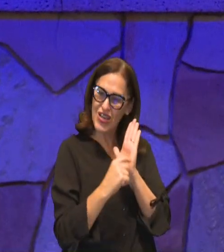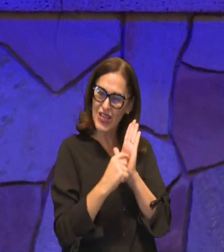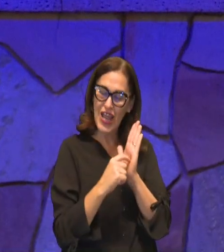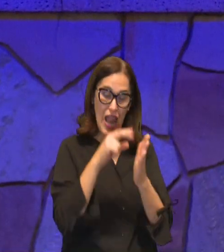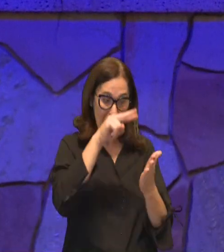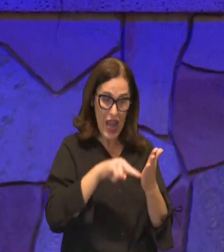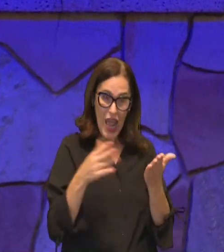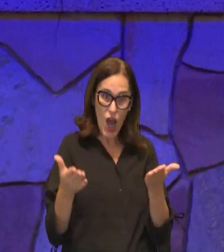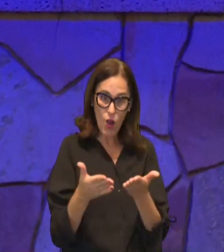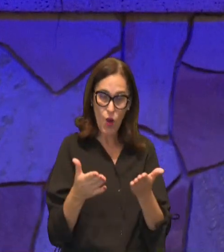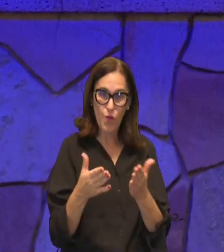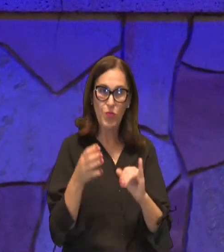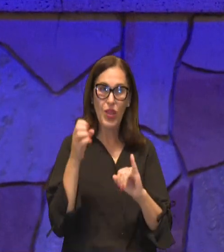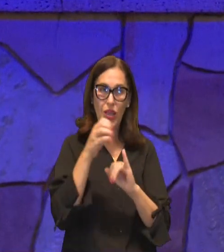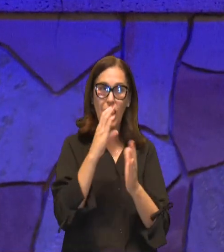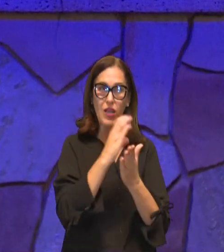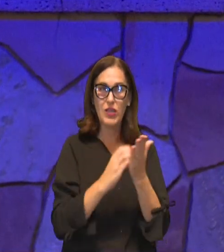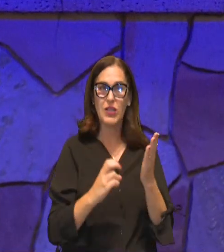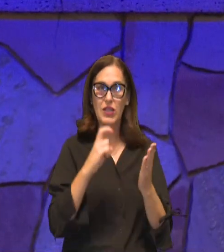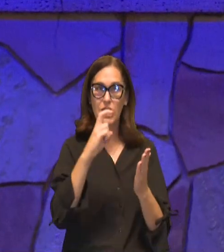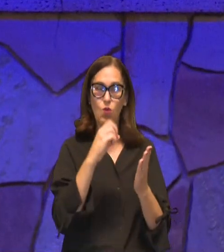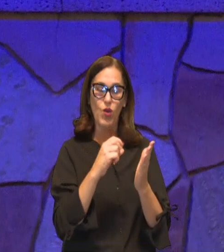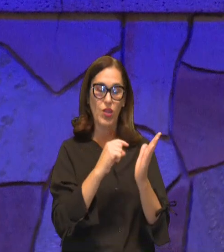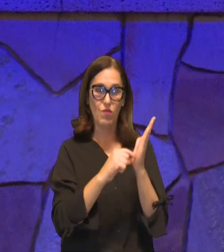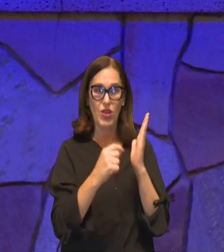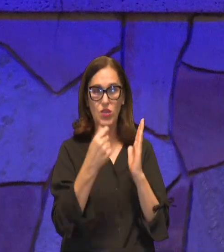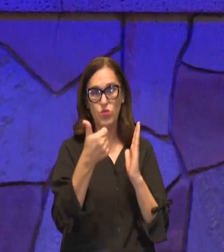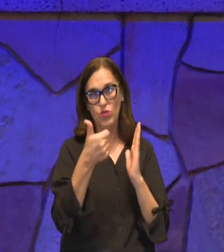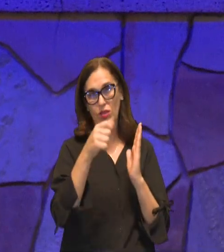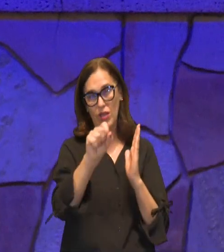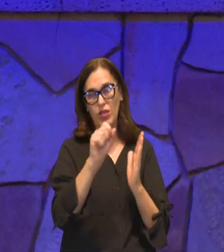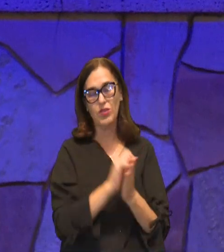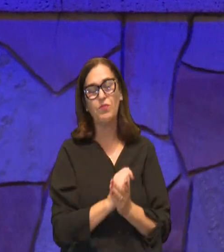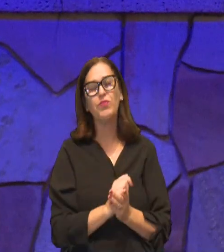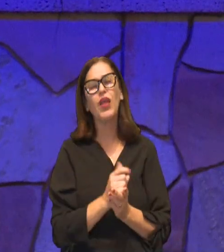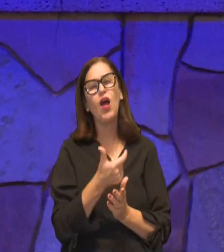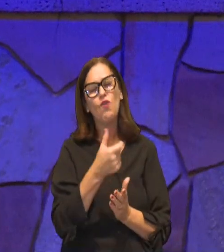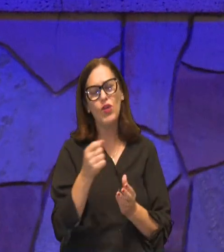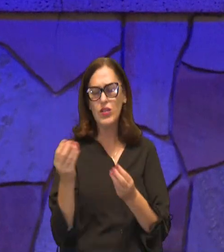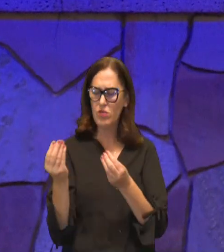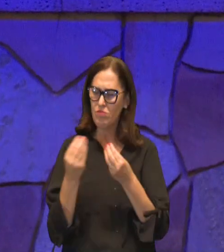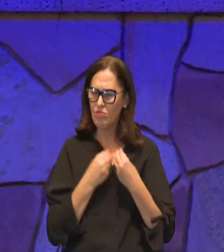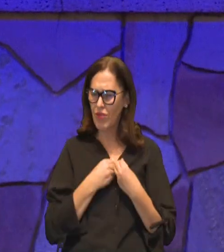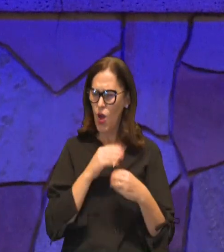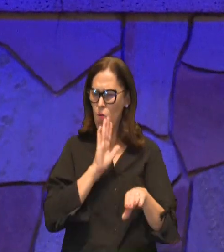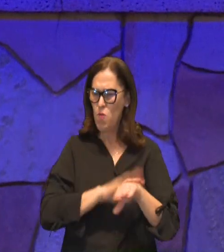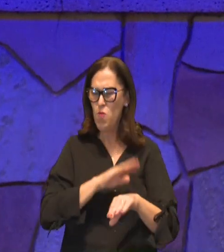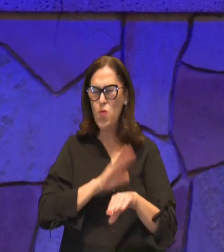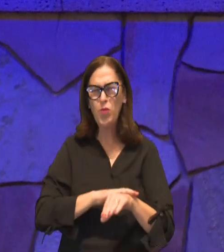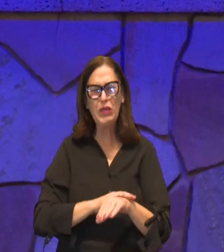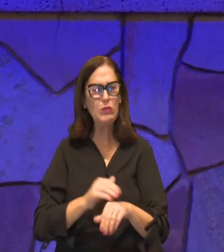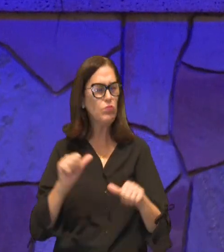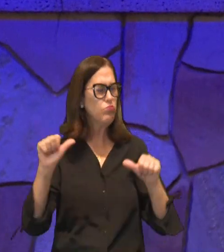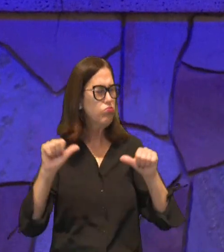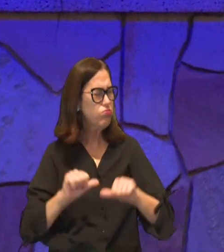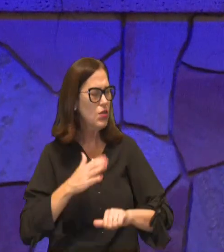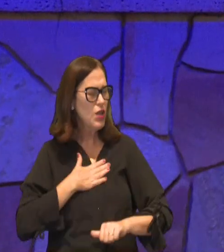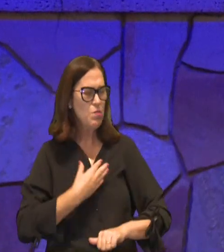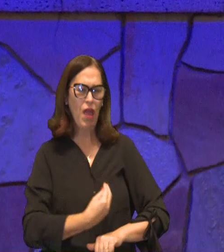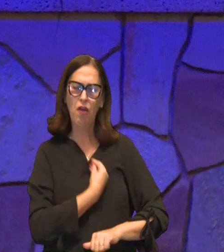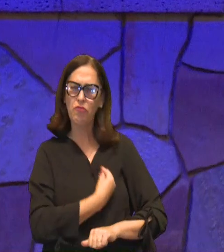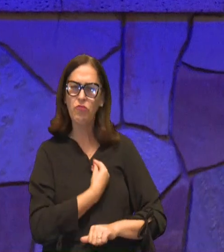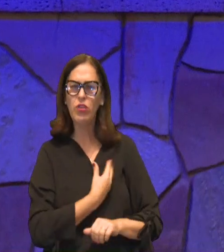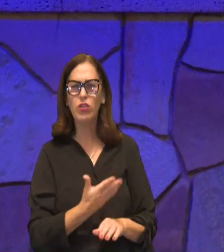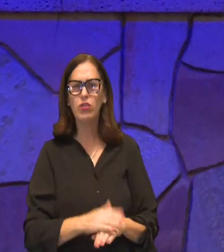lerei agora, Isaías 50, verso 10, foi um verso que foi me passado num dos piores momentos da minha